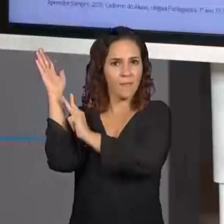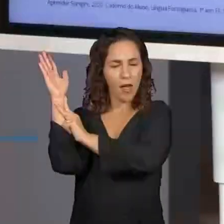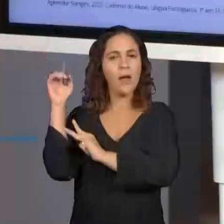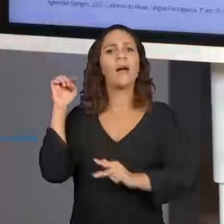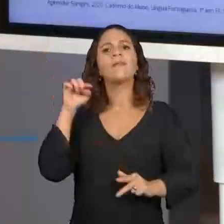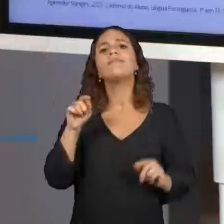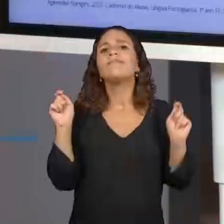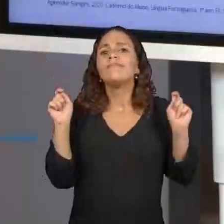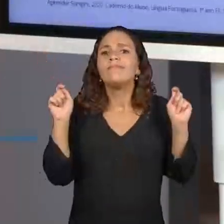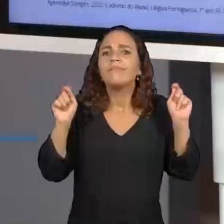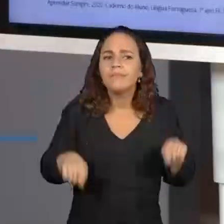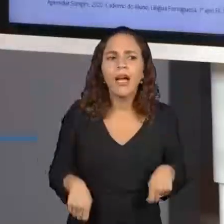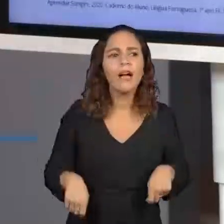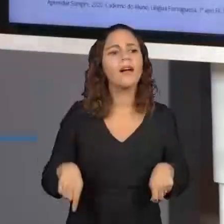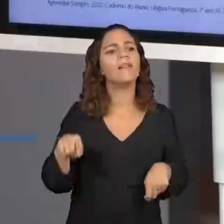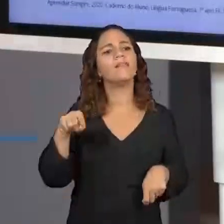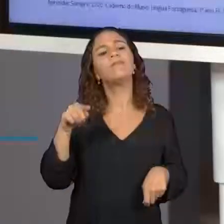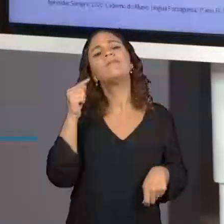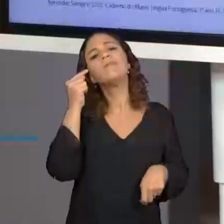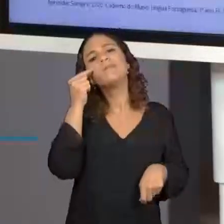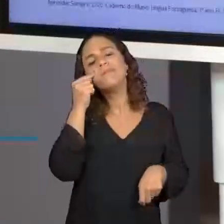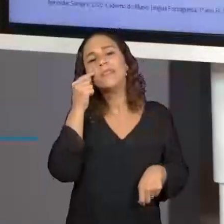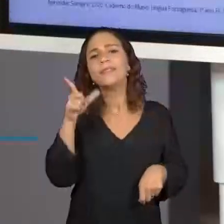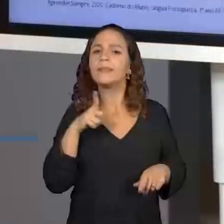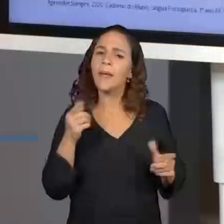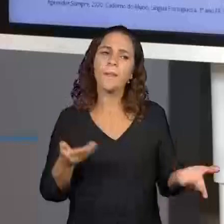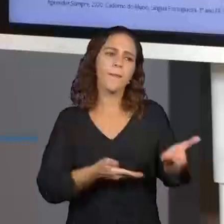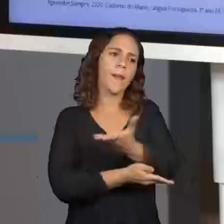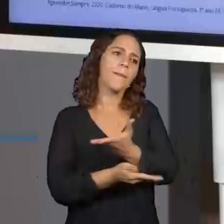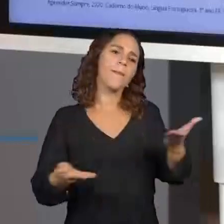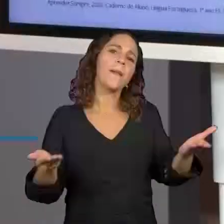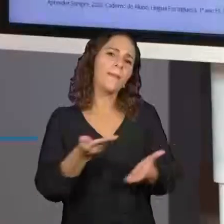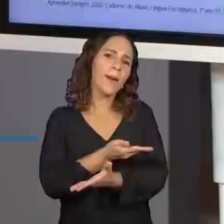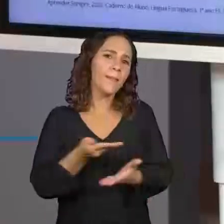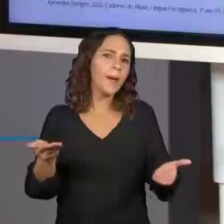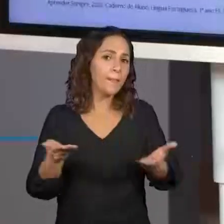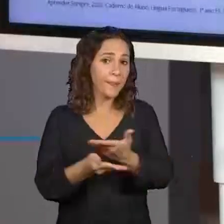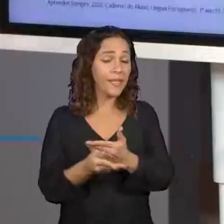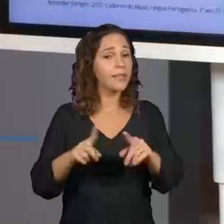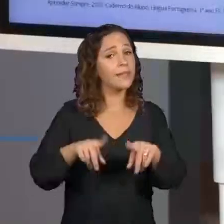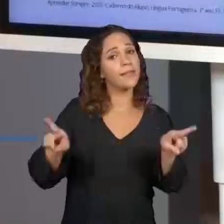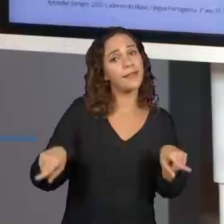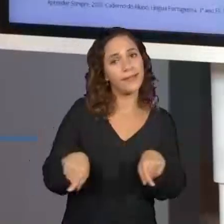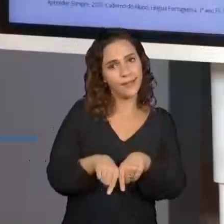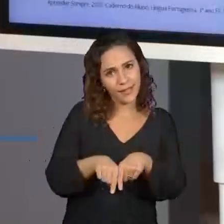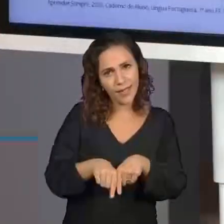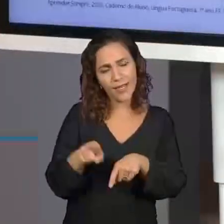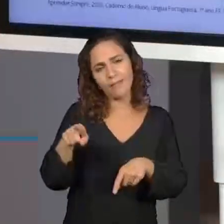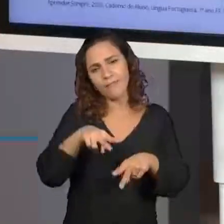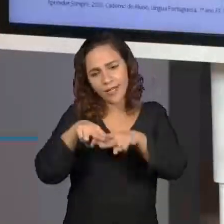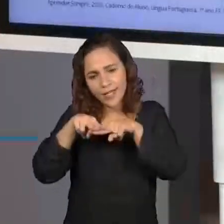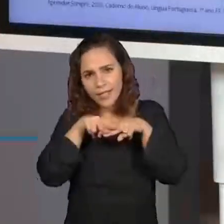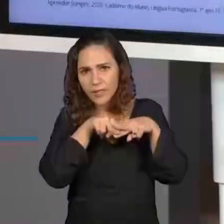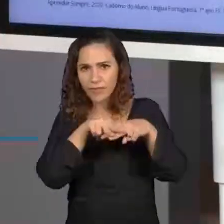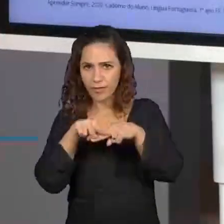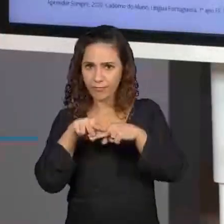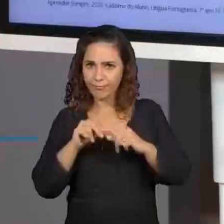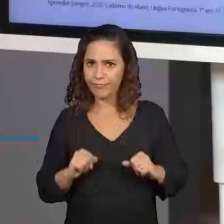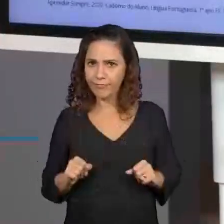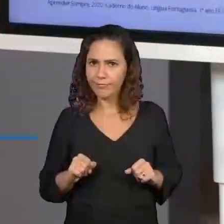podem trocar entre grupos, entre duplas aí na sala de vocês para fazer a parte da revisão. Ver se